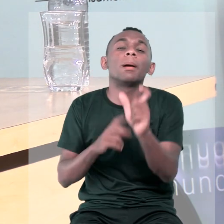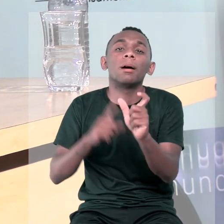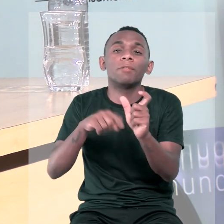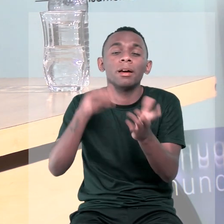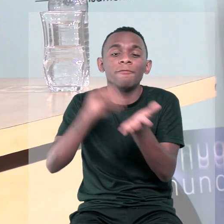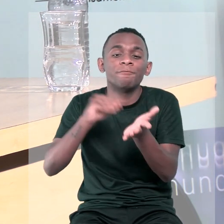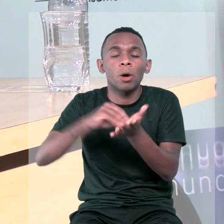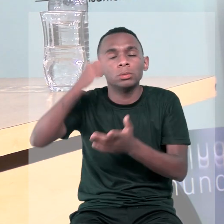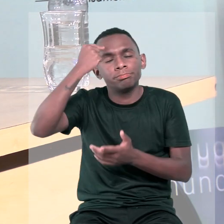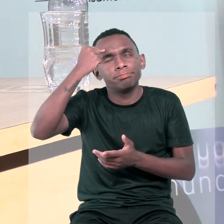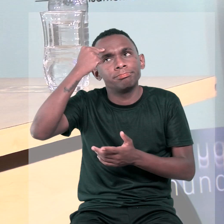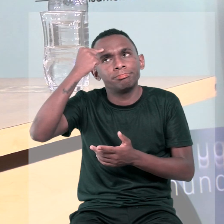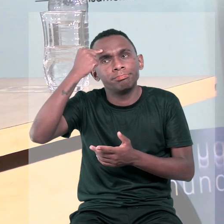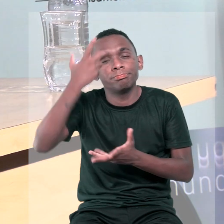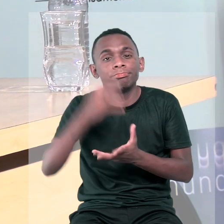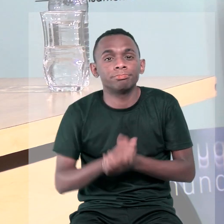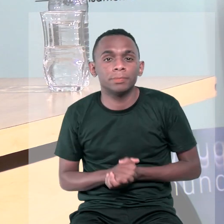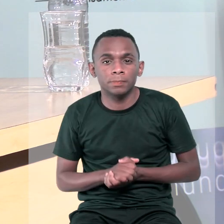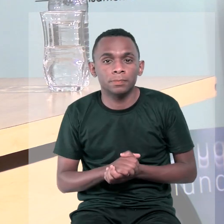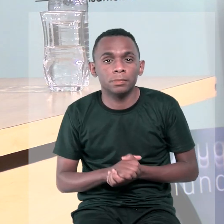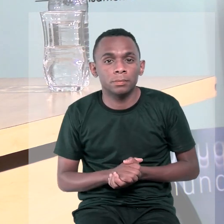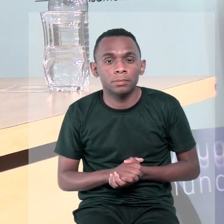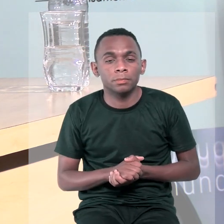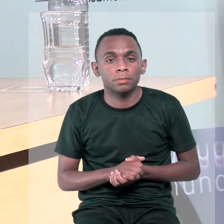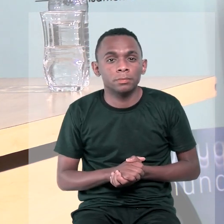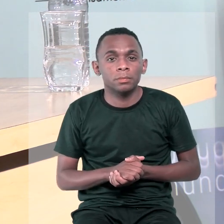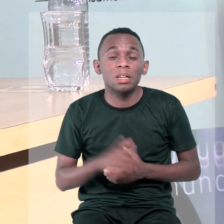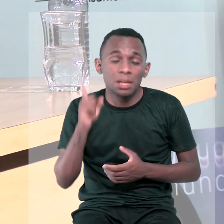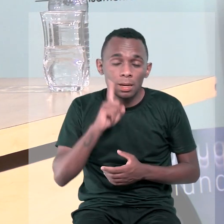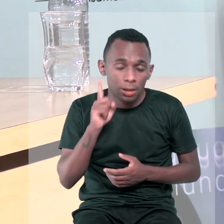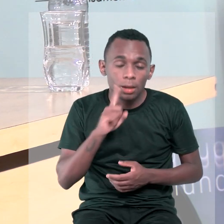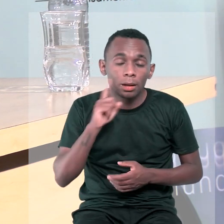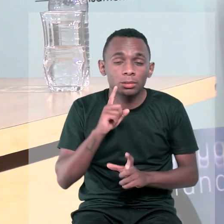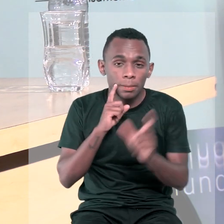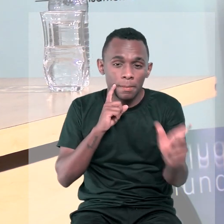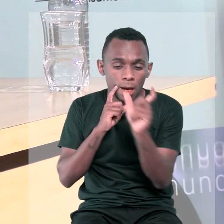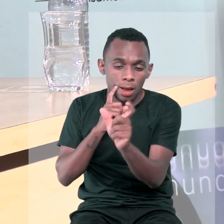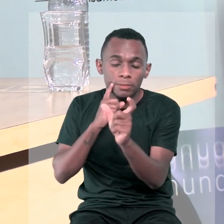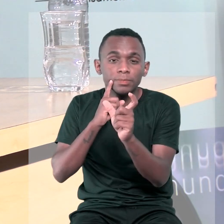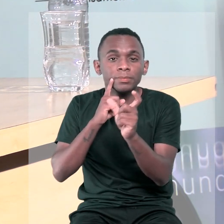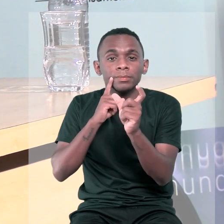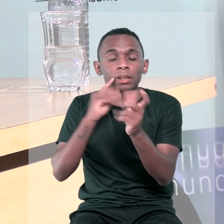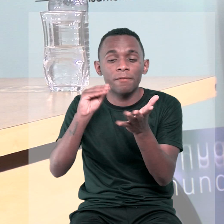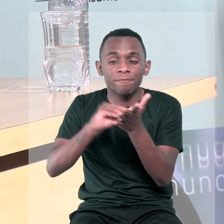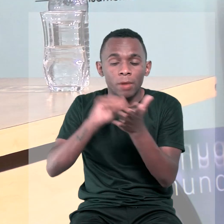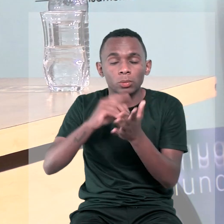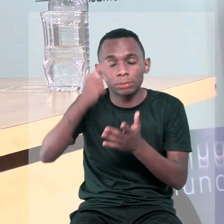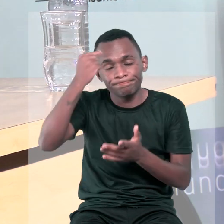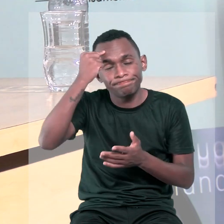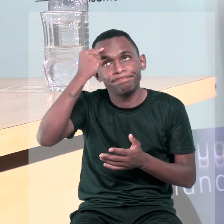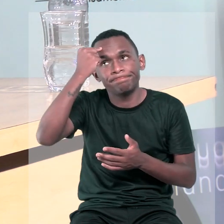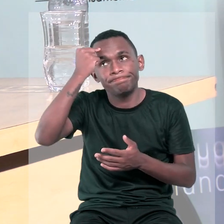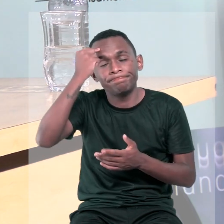arendtiano, Eichmann carecia de pensamento. Eichmann não pensava. Uma das características,